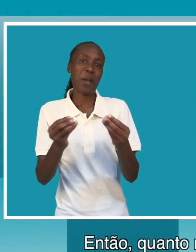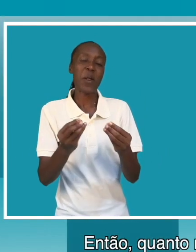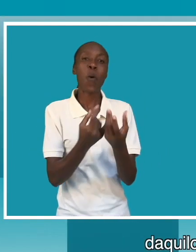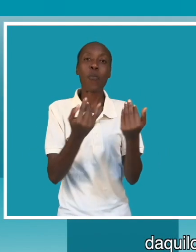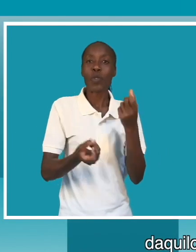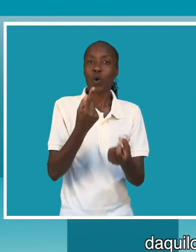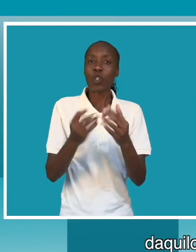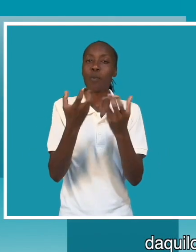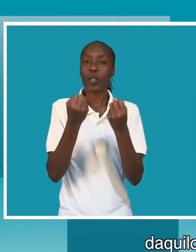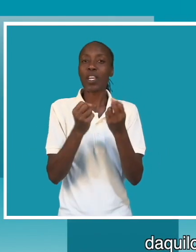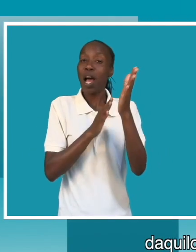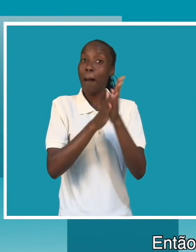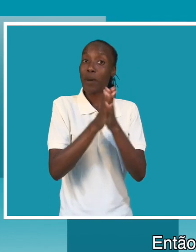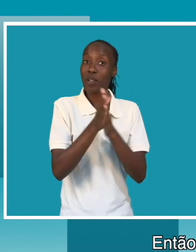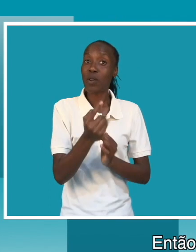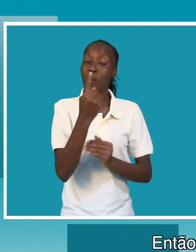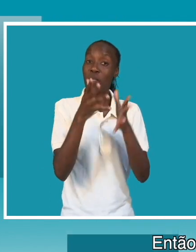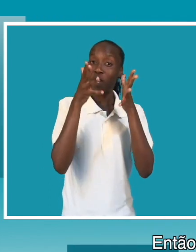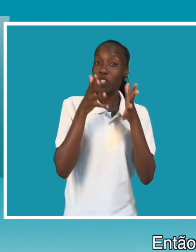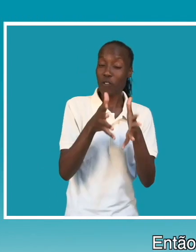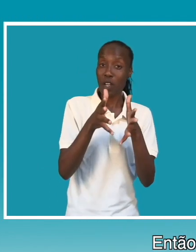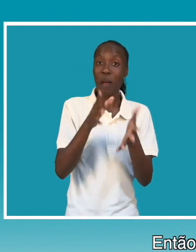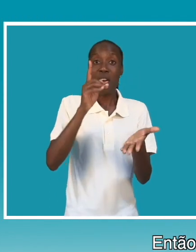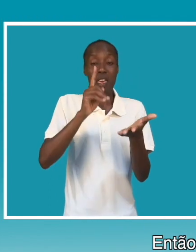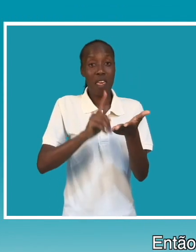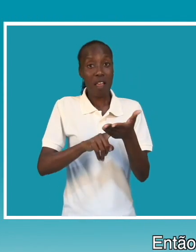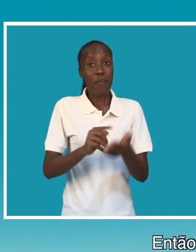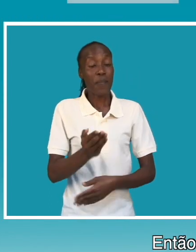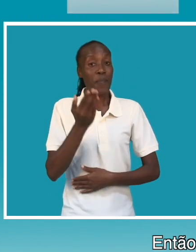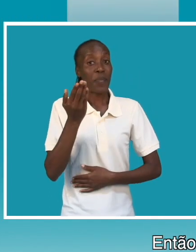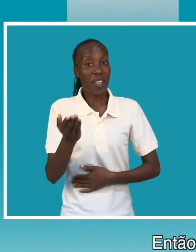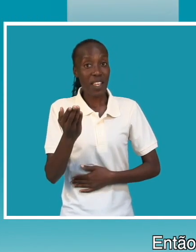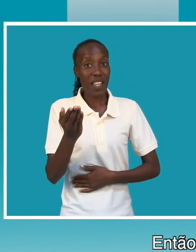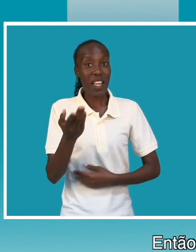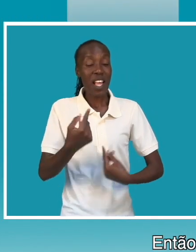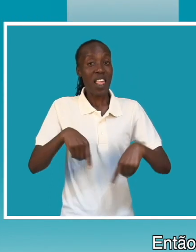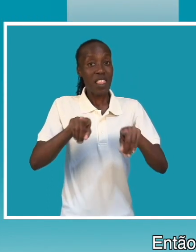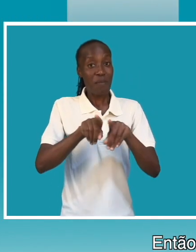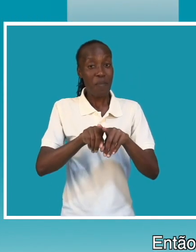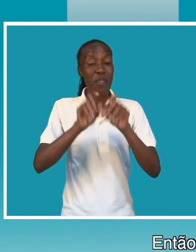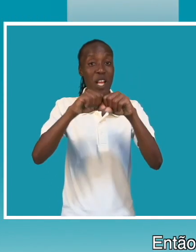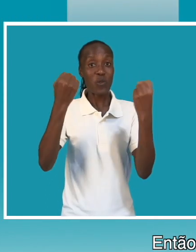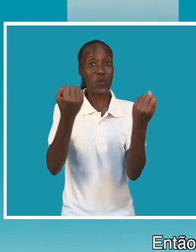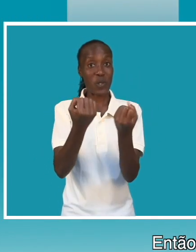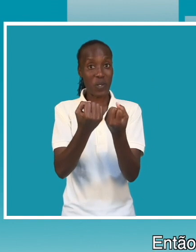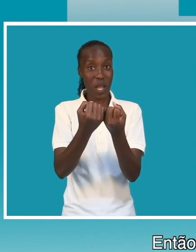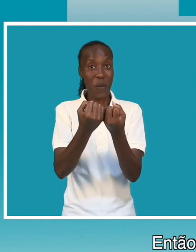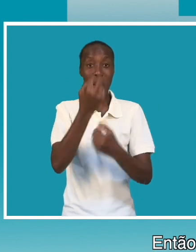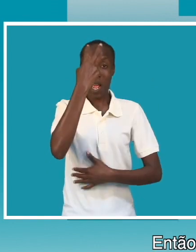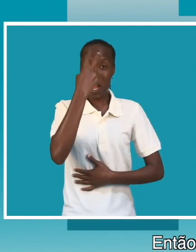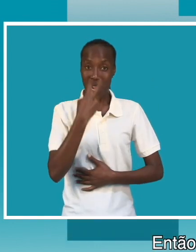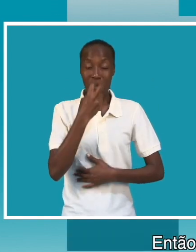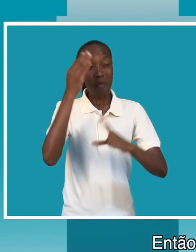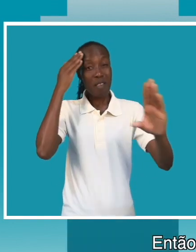muito o que nós podemos aproveitar. Então, uma das formas que fez com que a própria educação ou a ACAM,